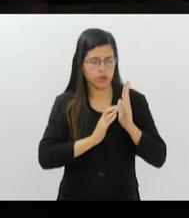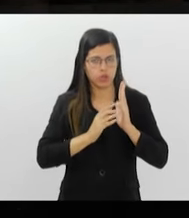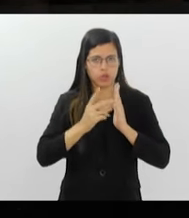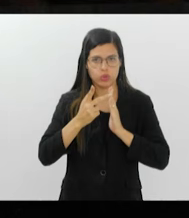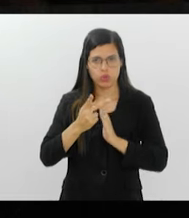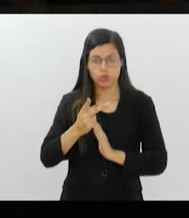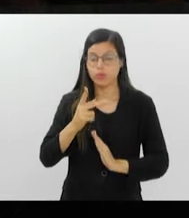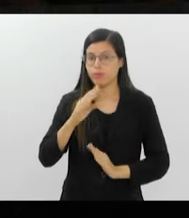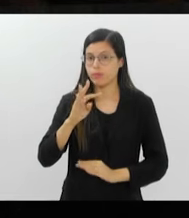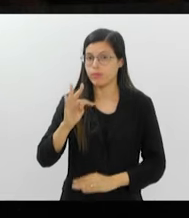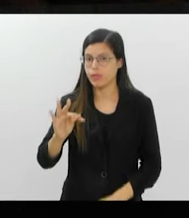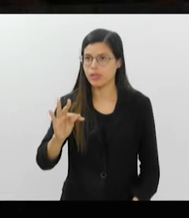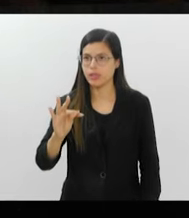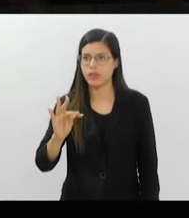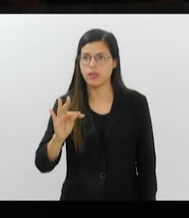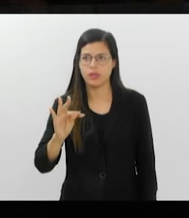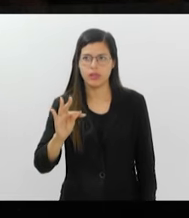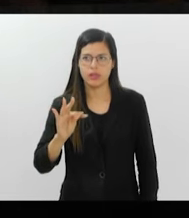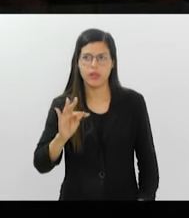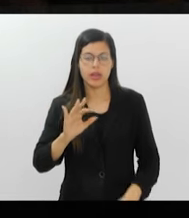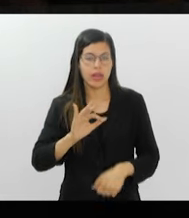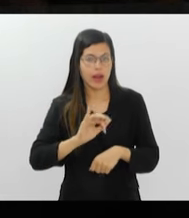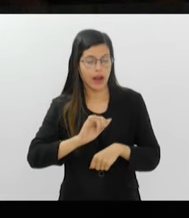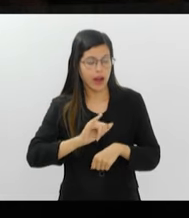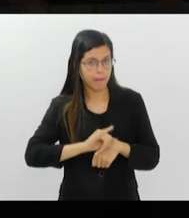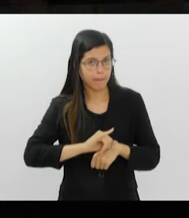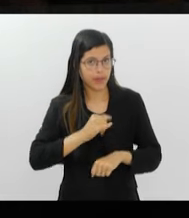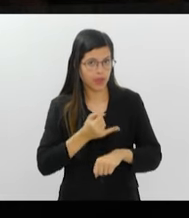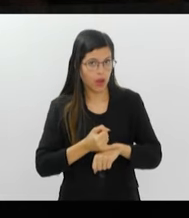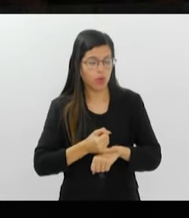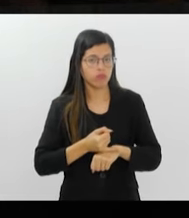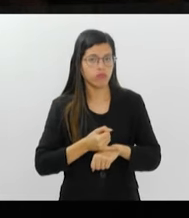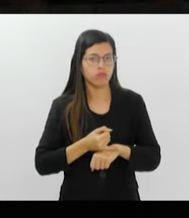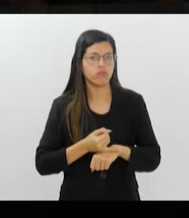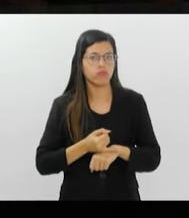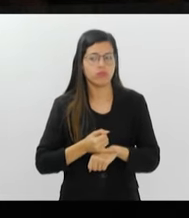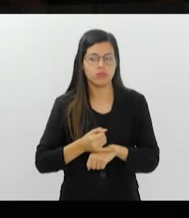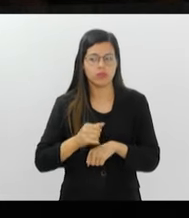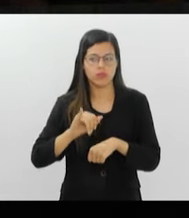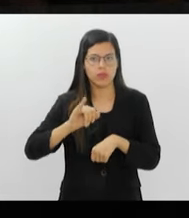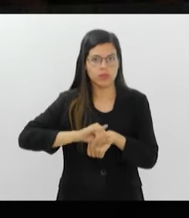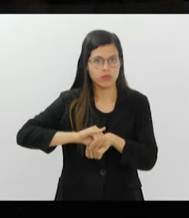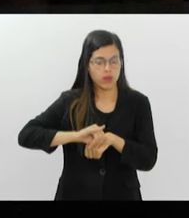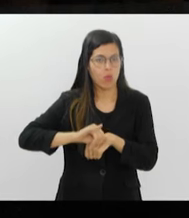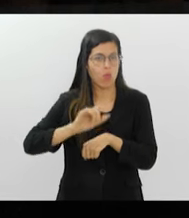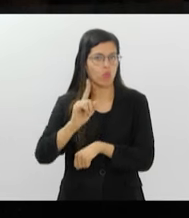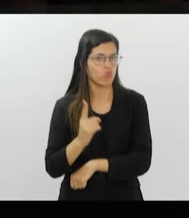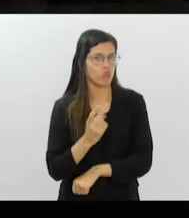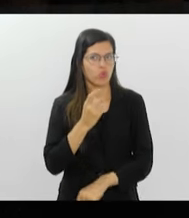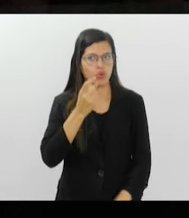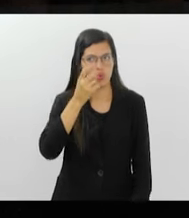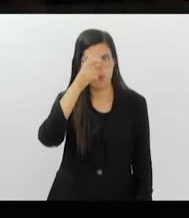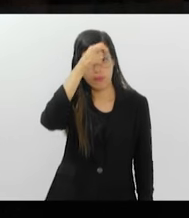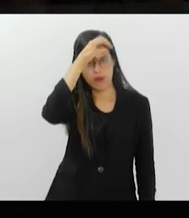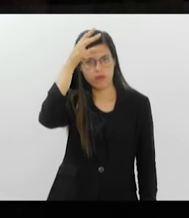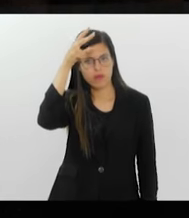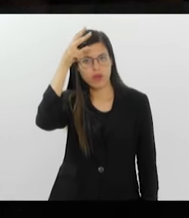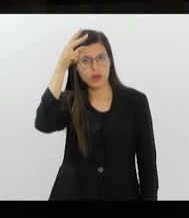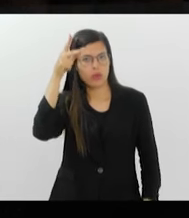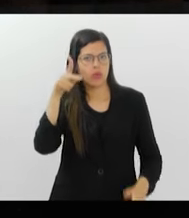em capital, elegeu um único prefeito, prefeito de